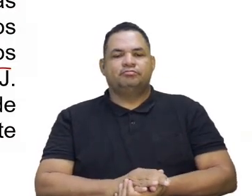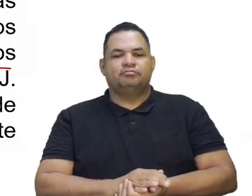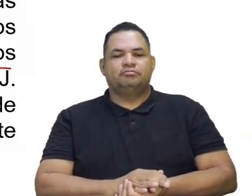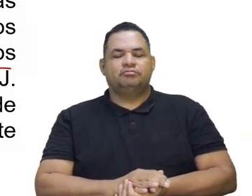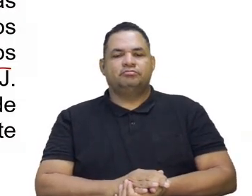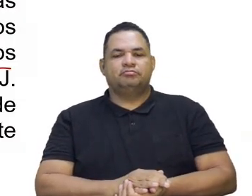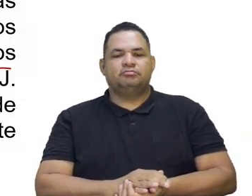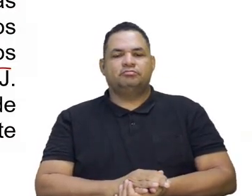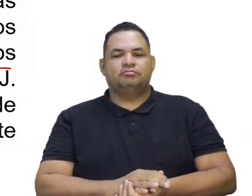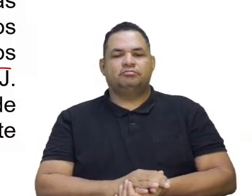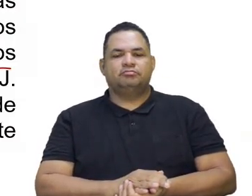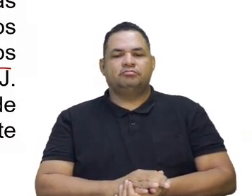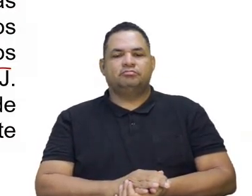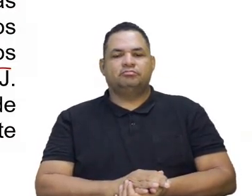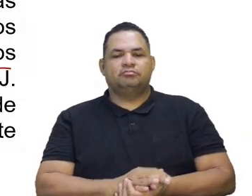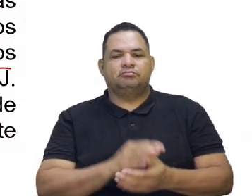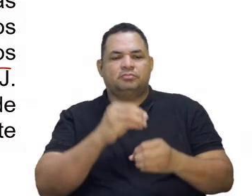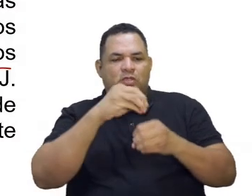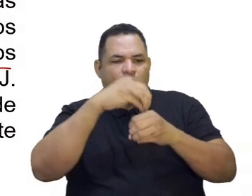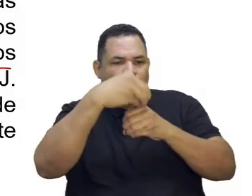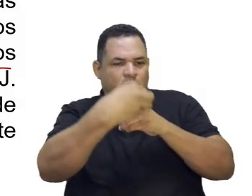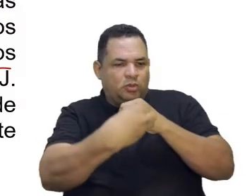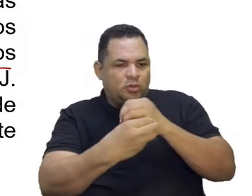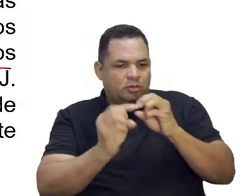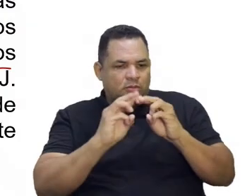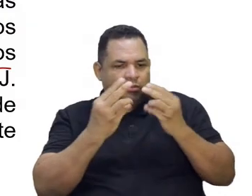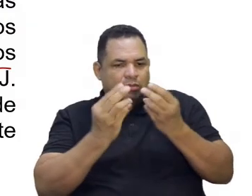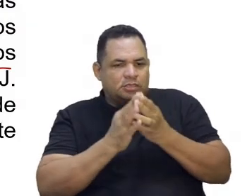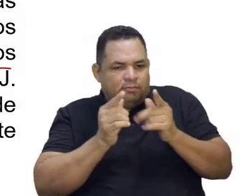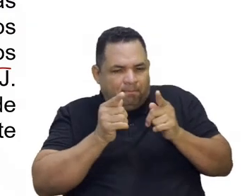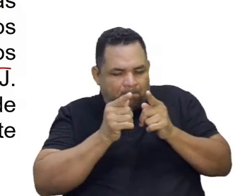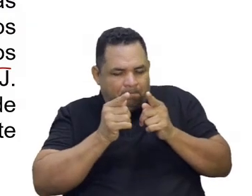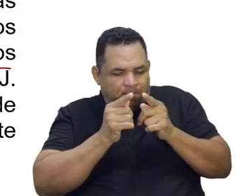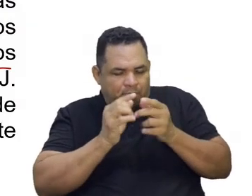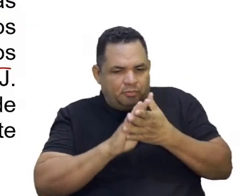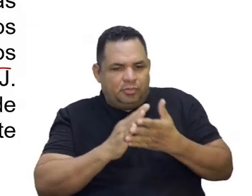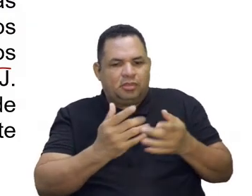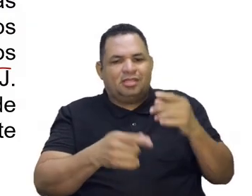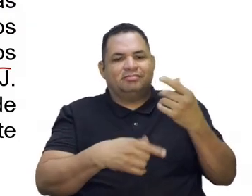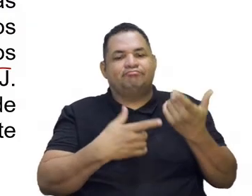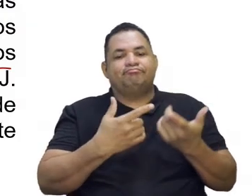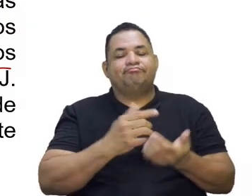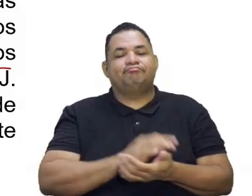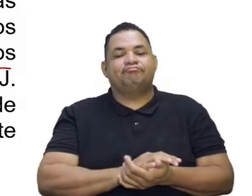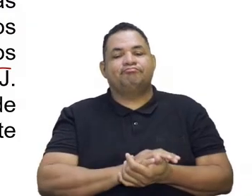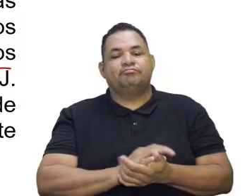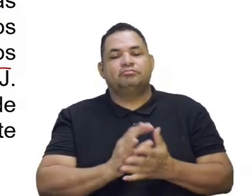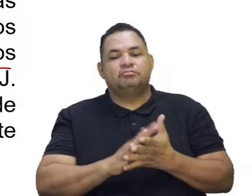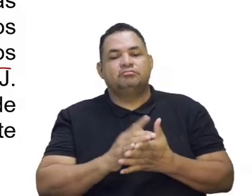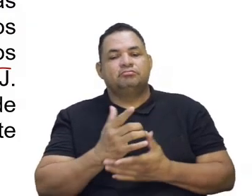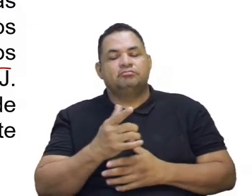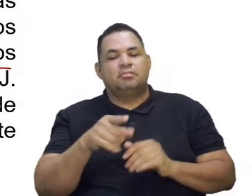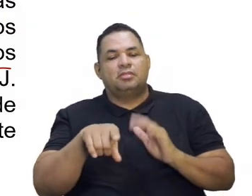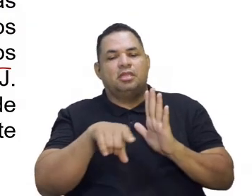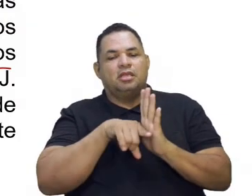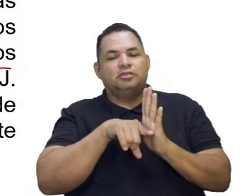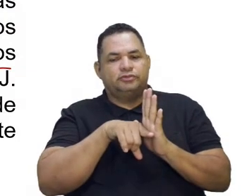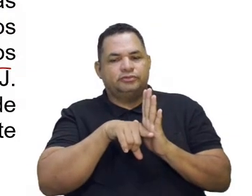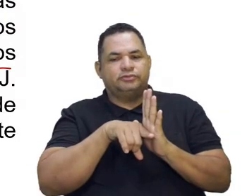elétron. Elétron, uma partícula de massa muito pequena e de carga